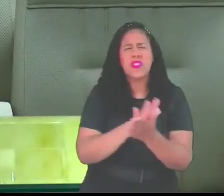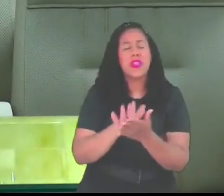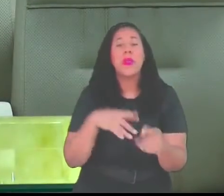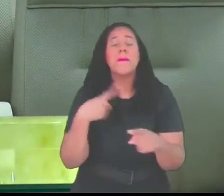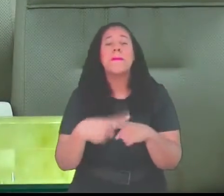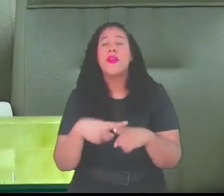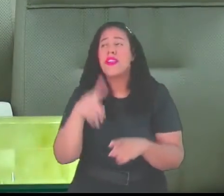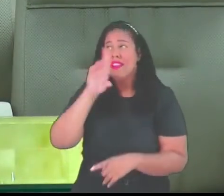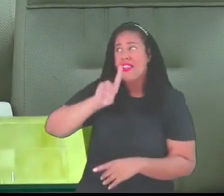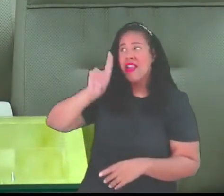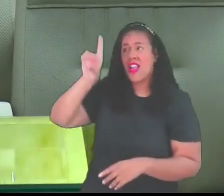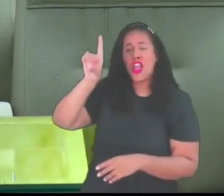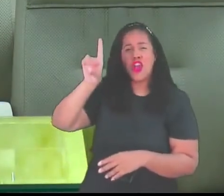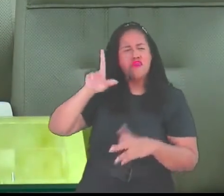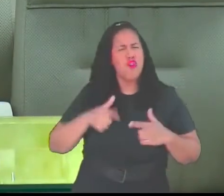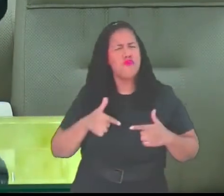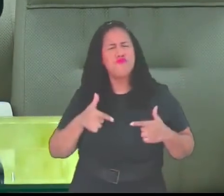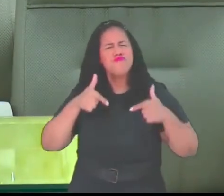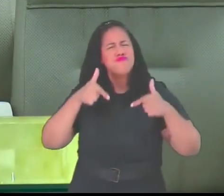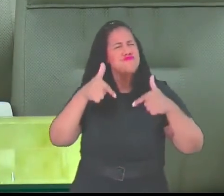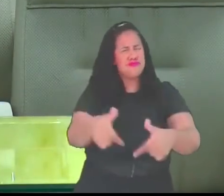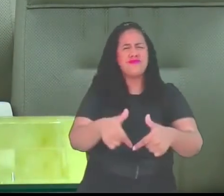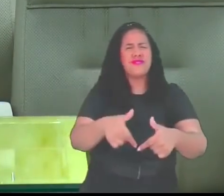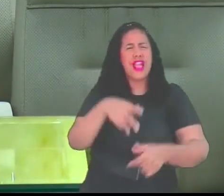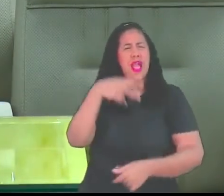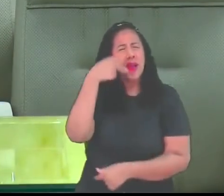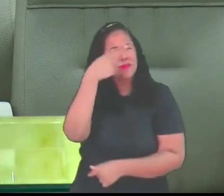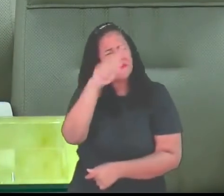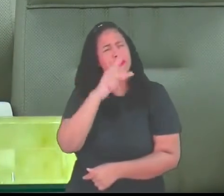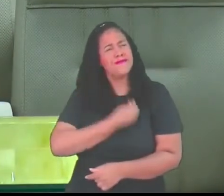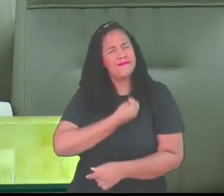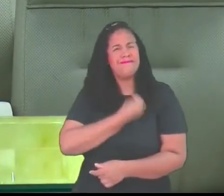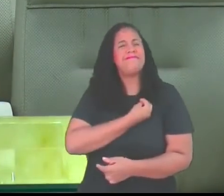porque eu vou pelejar por você.